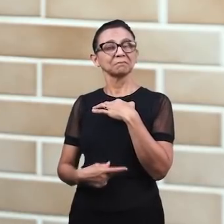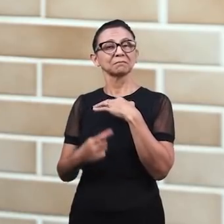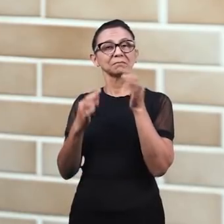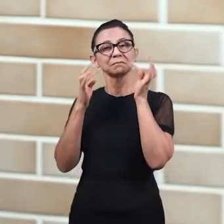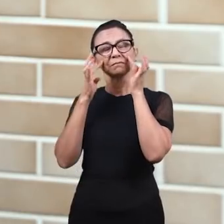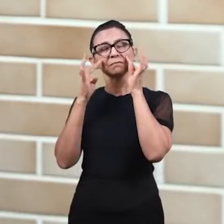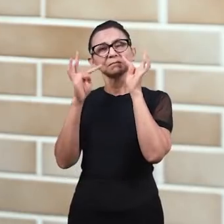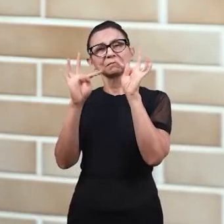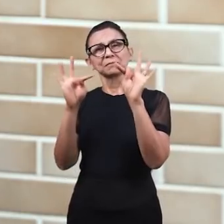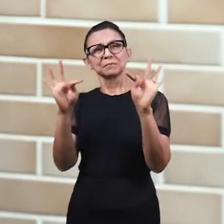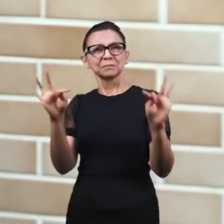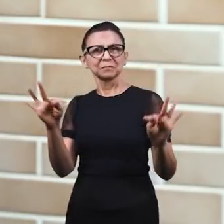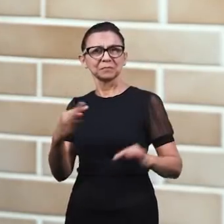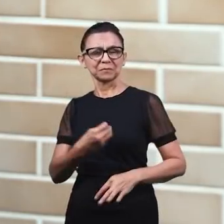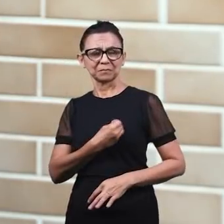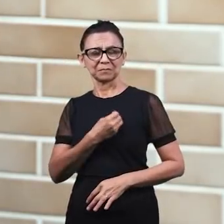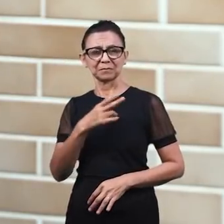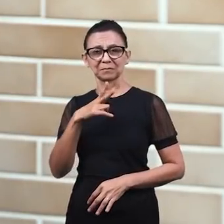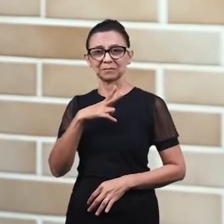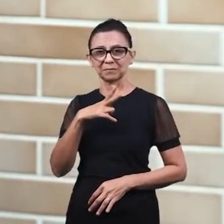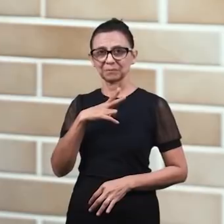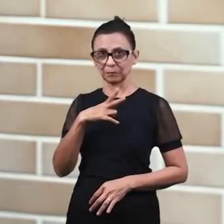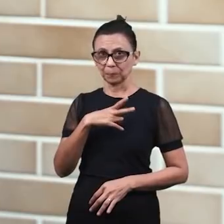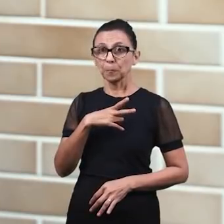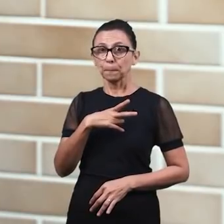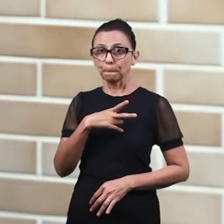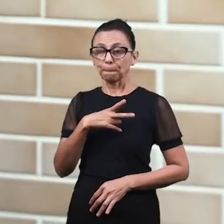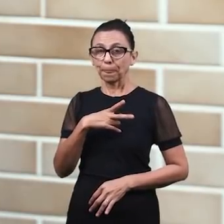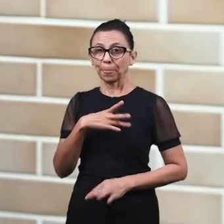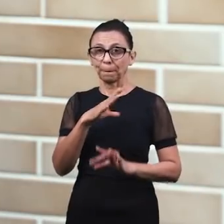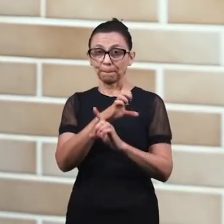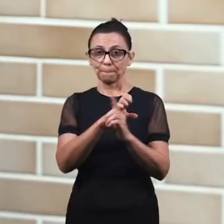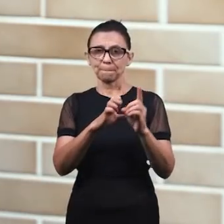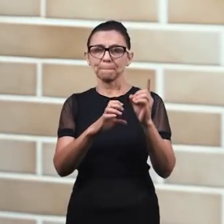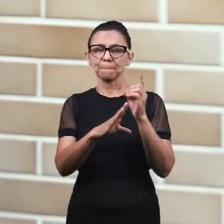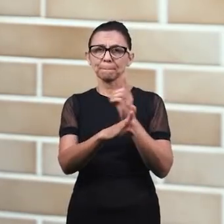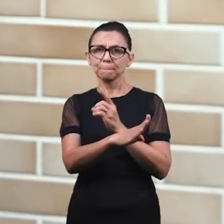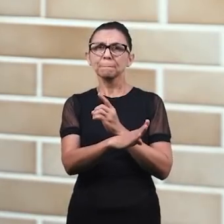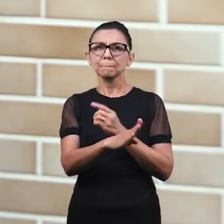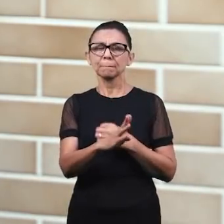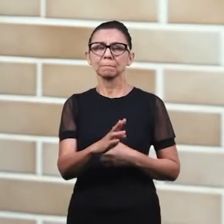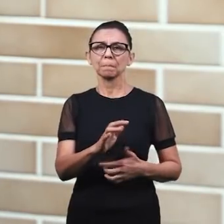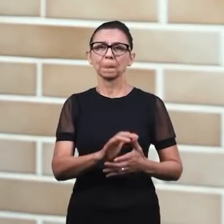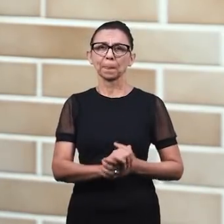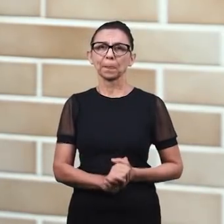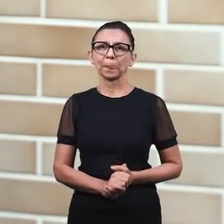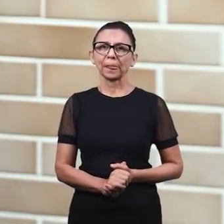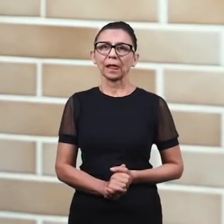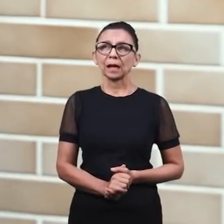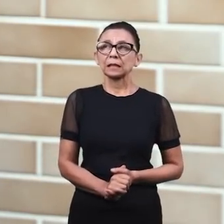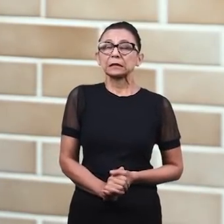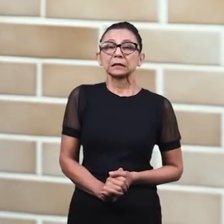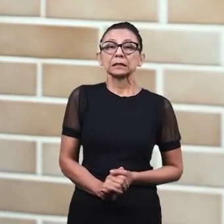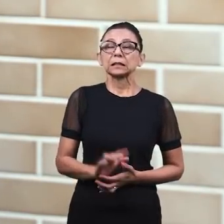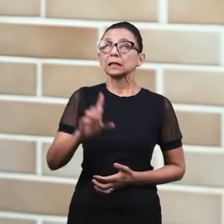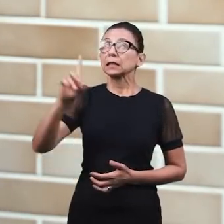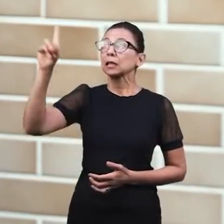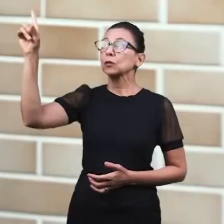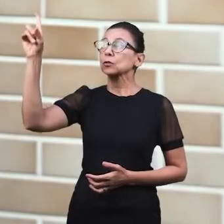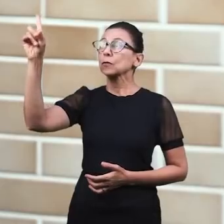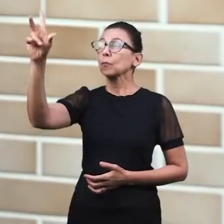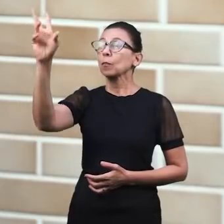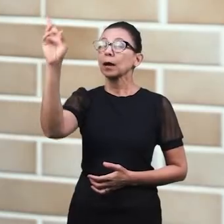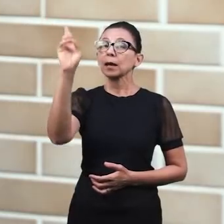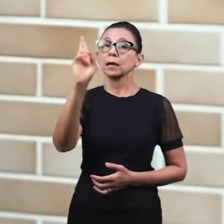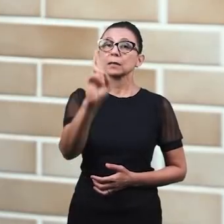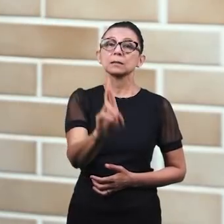pôde testemunhar do resultado da escola bíblica para ele, até no sentido de uma resposta de